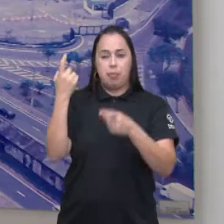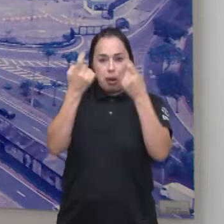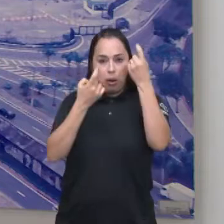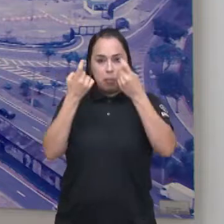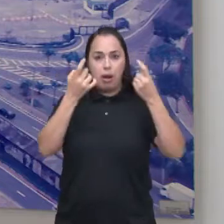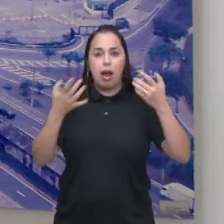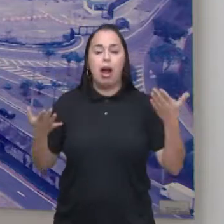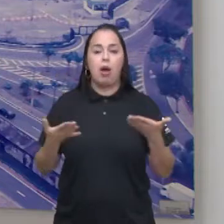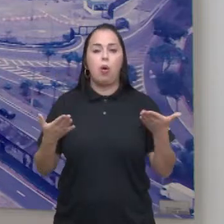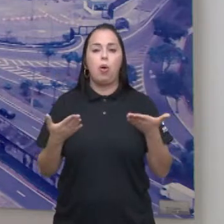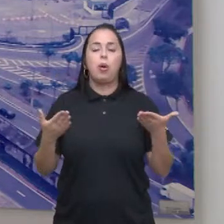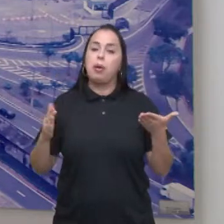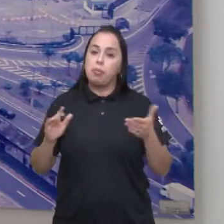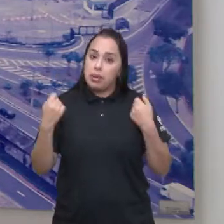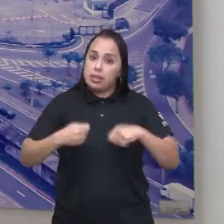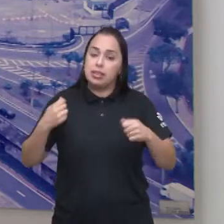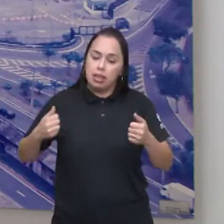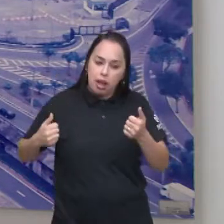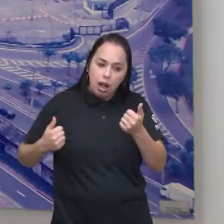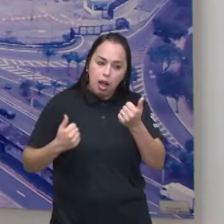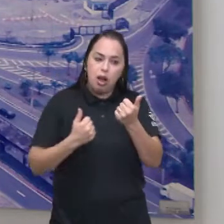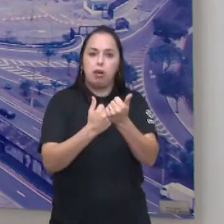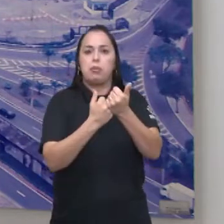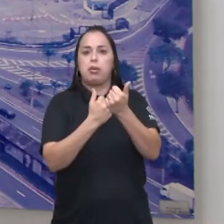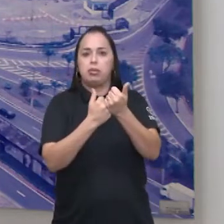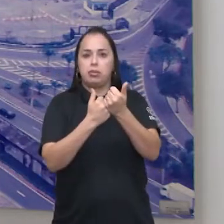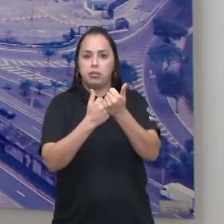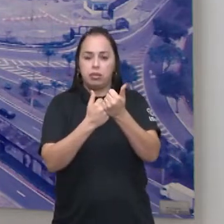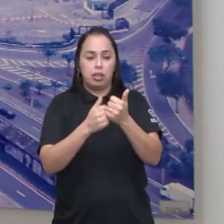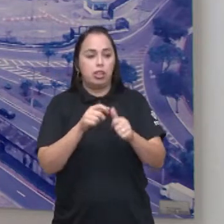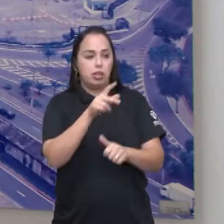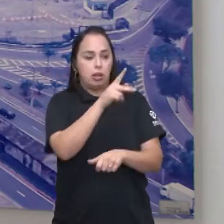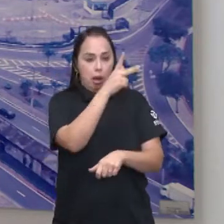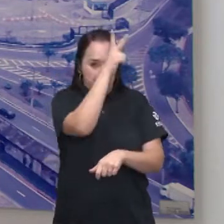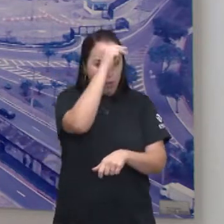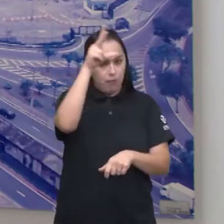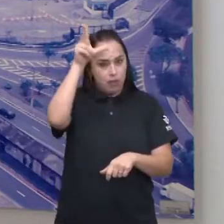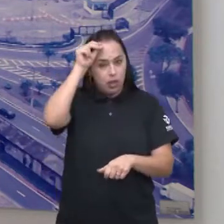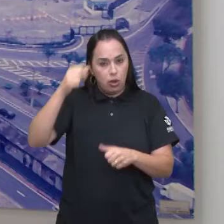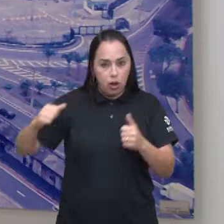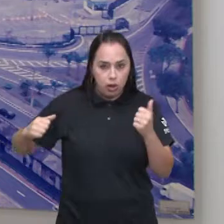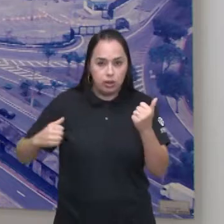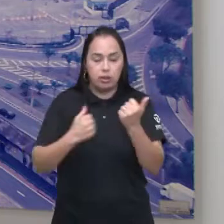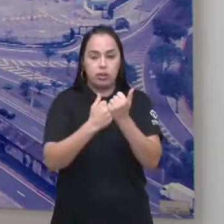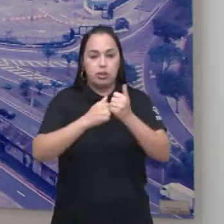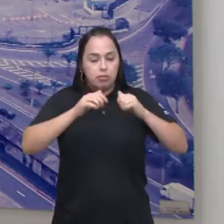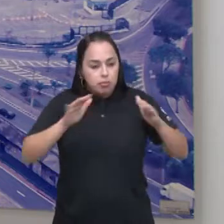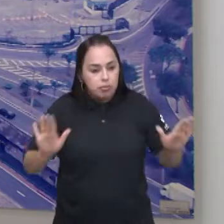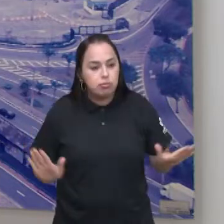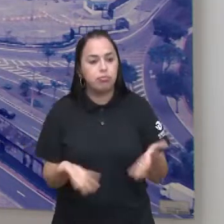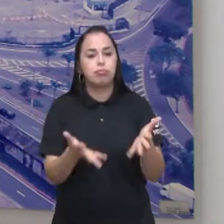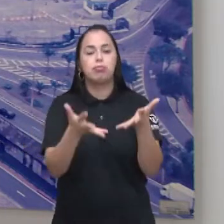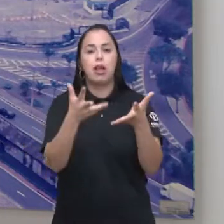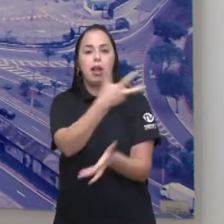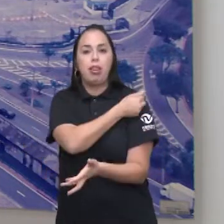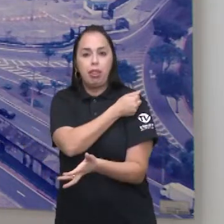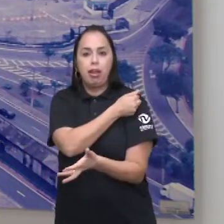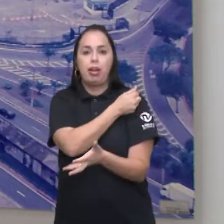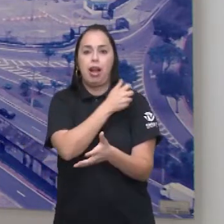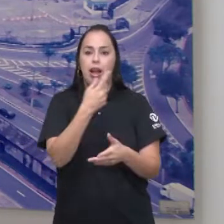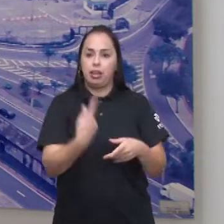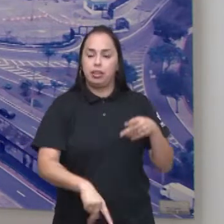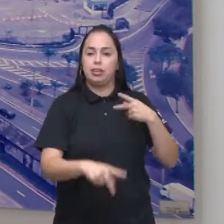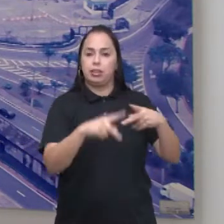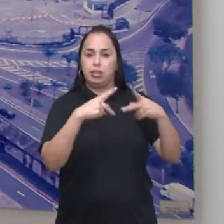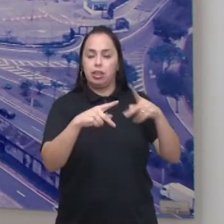temos que apoiar a vacinação fazer um apoio e a prefeitura ao serviço público para que se estimule a